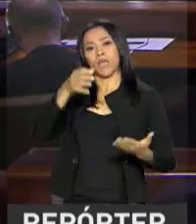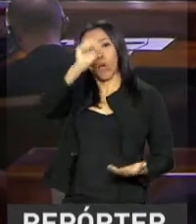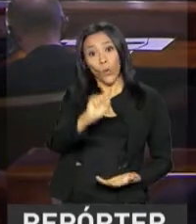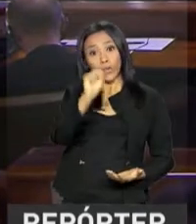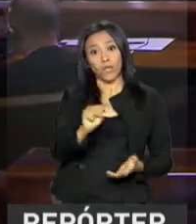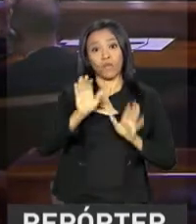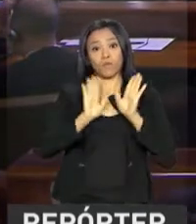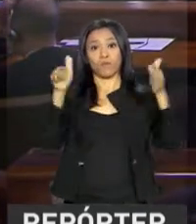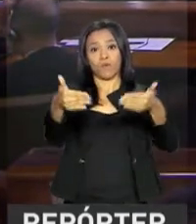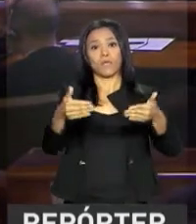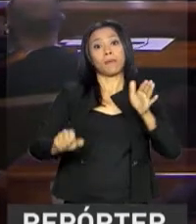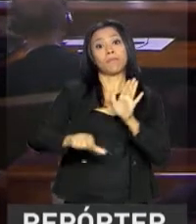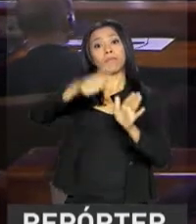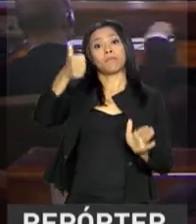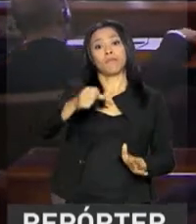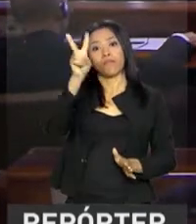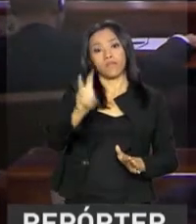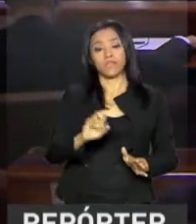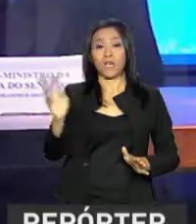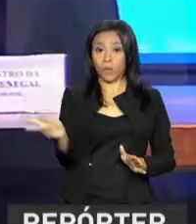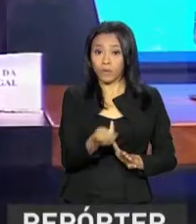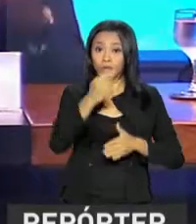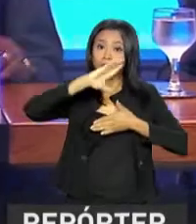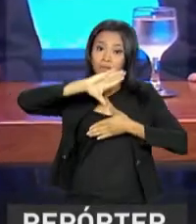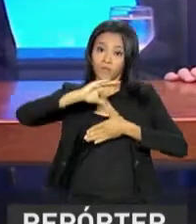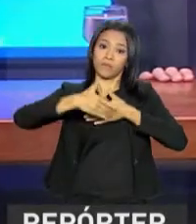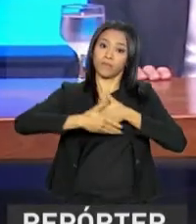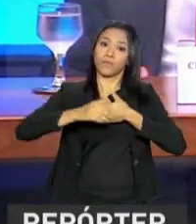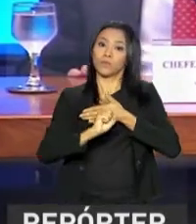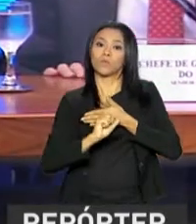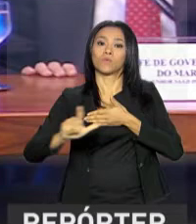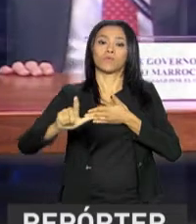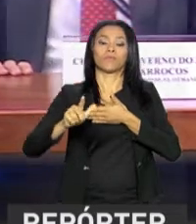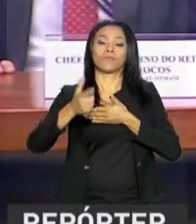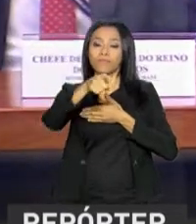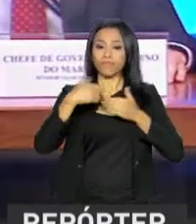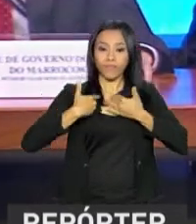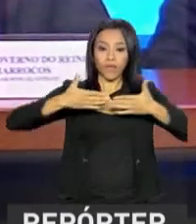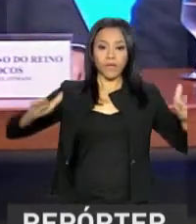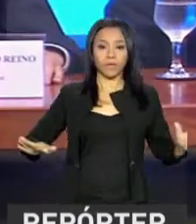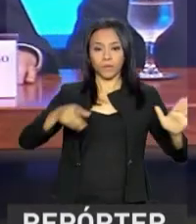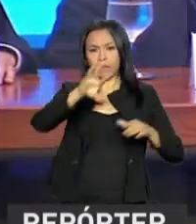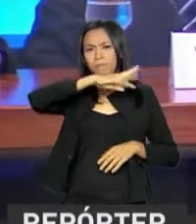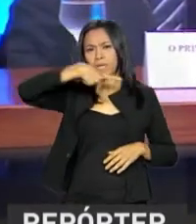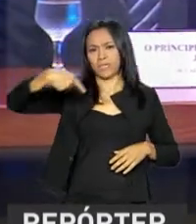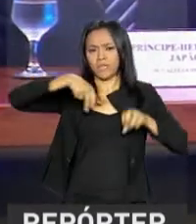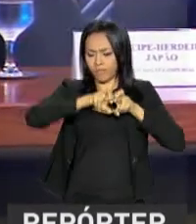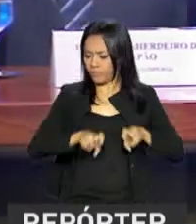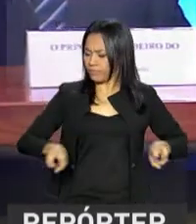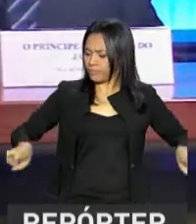fórum ea primeira vez que acontece no hemisfério sul na abertura chefes de estado e de governo destacaram a importância